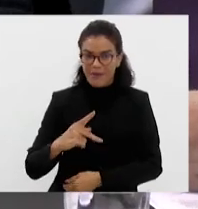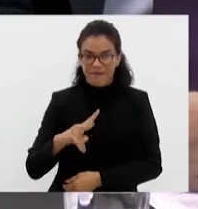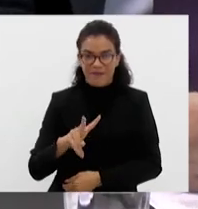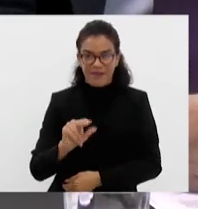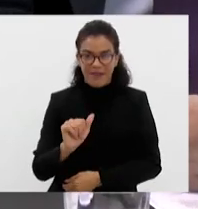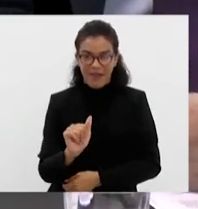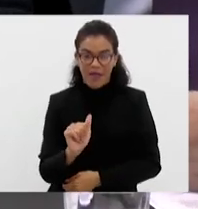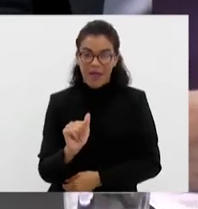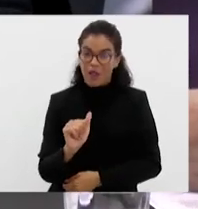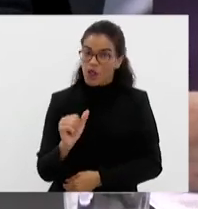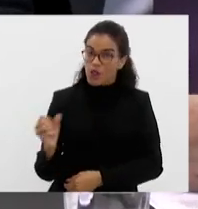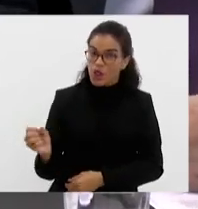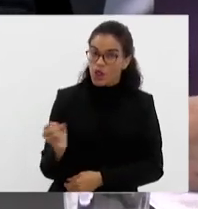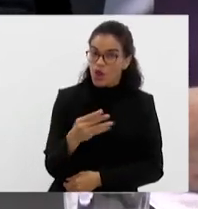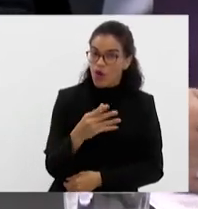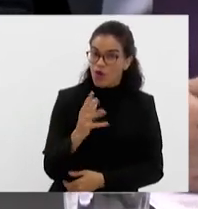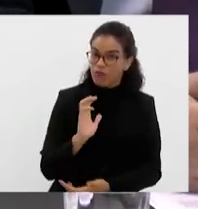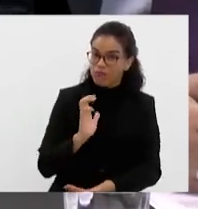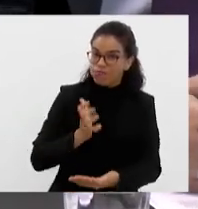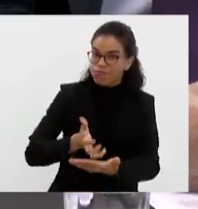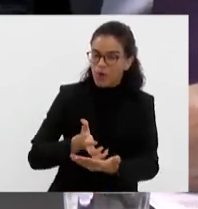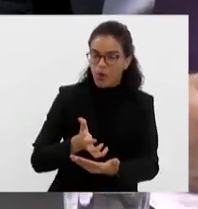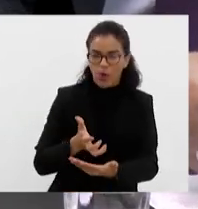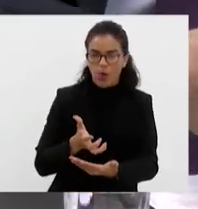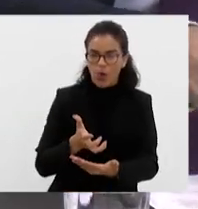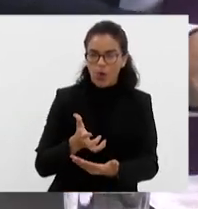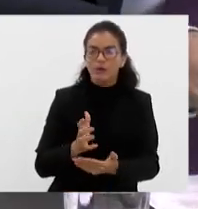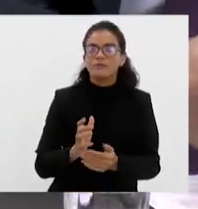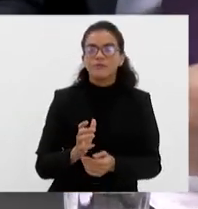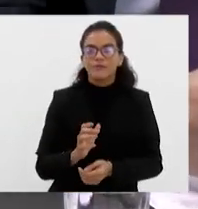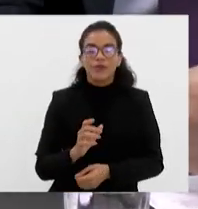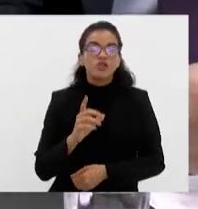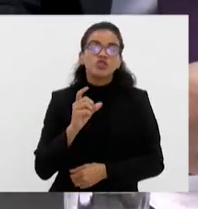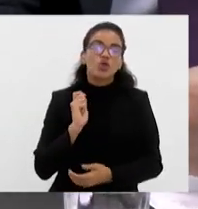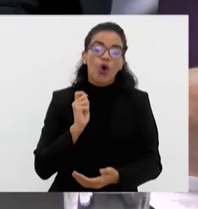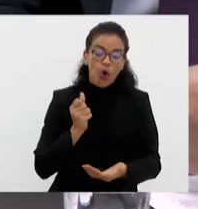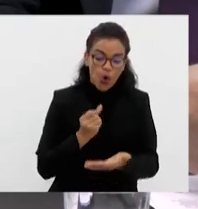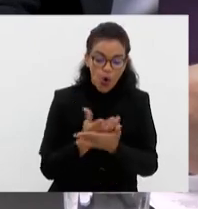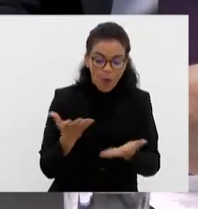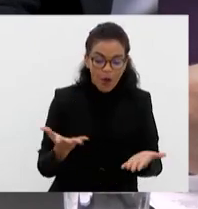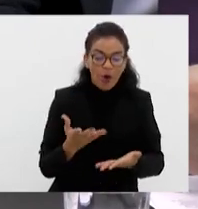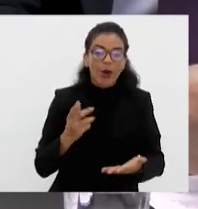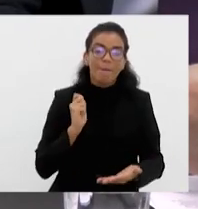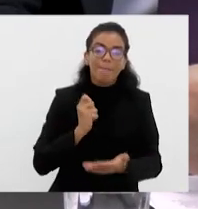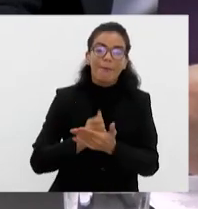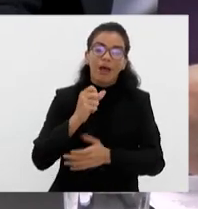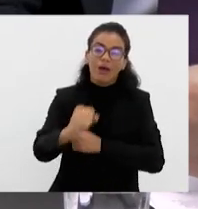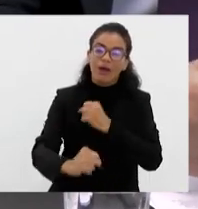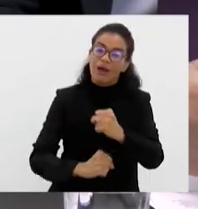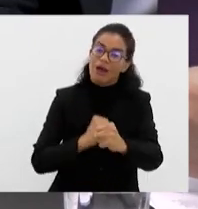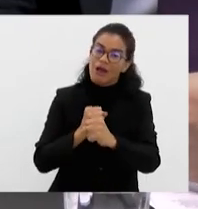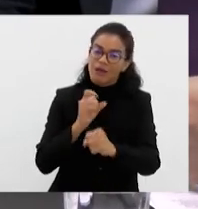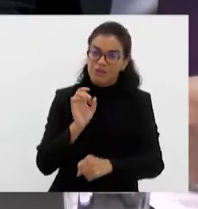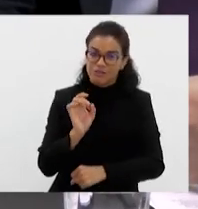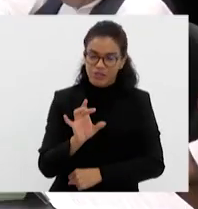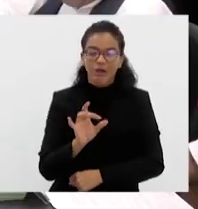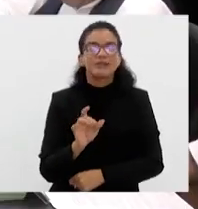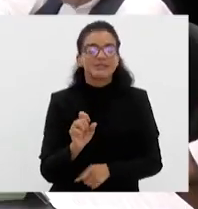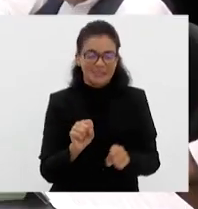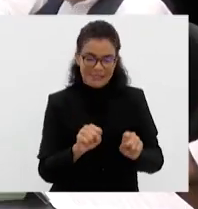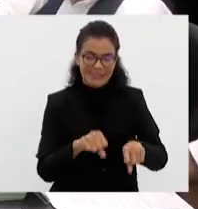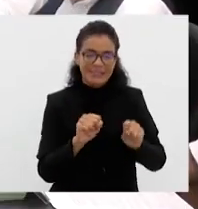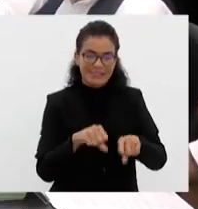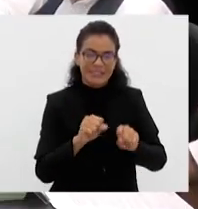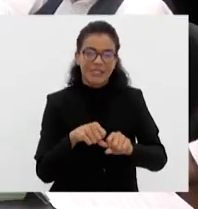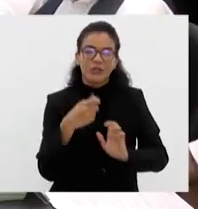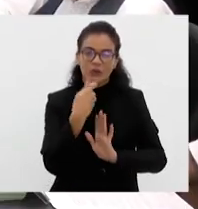um veículo novo. Foi alterado. Né? Então, quando você comprei esse ano, só vou pagar o ano que vem. Então, isso também foi